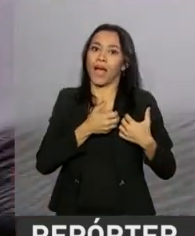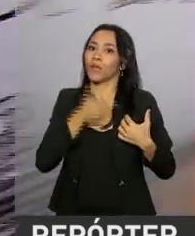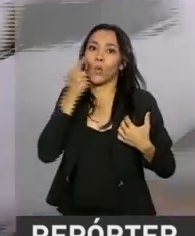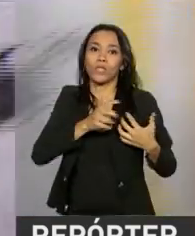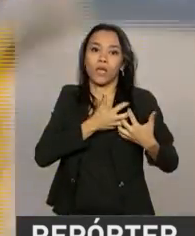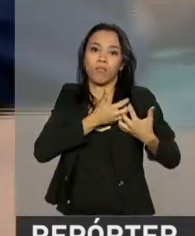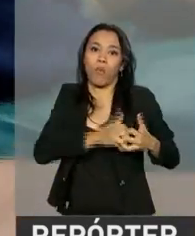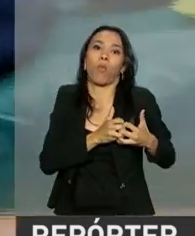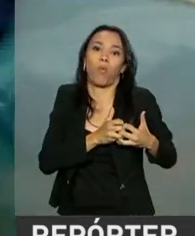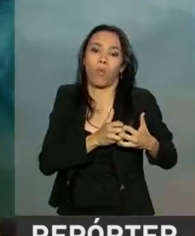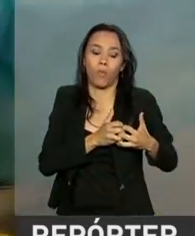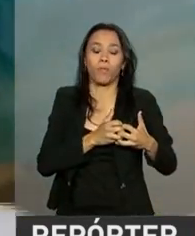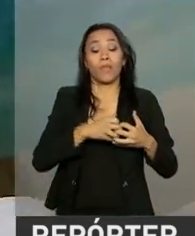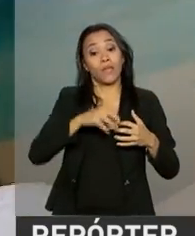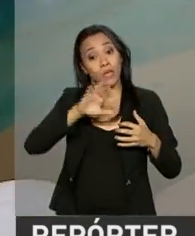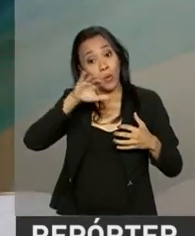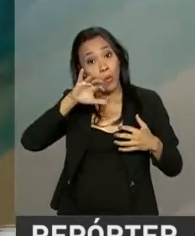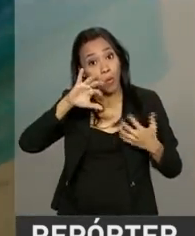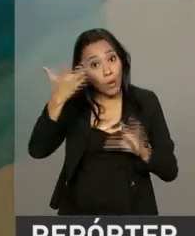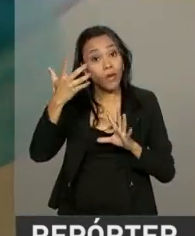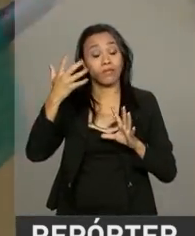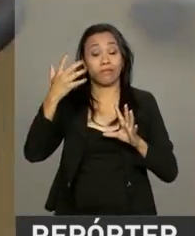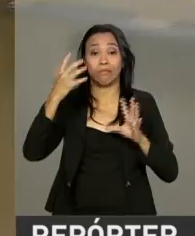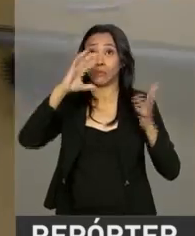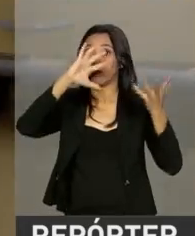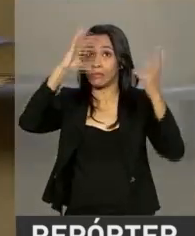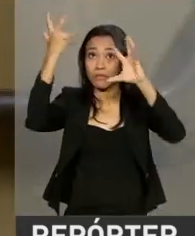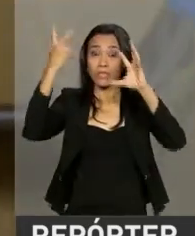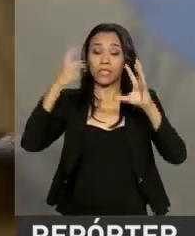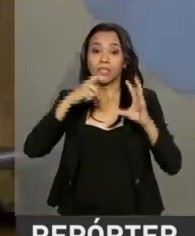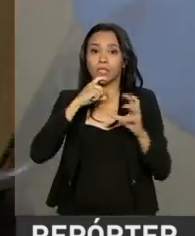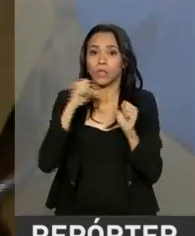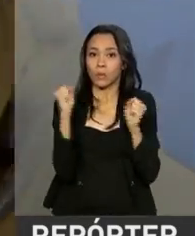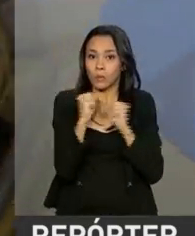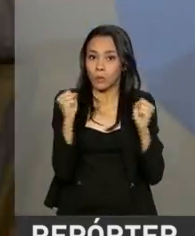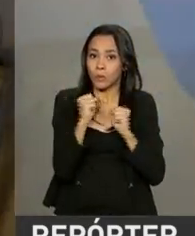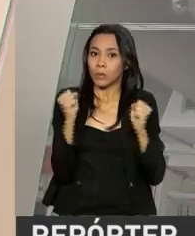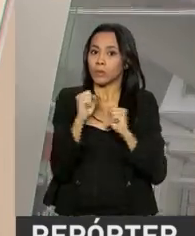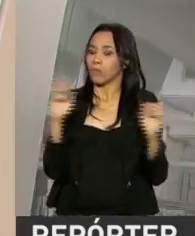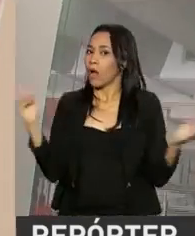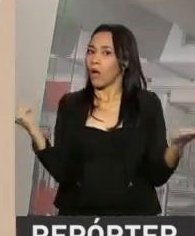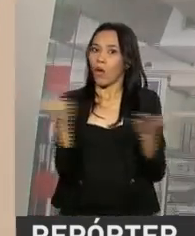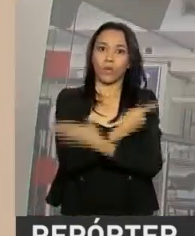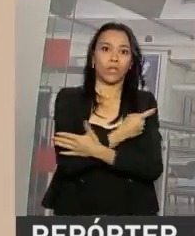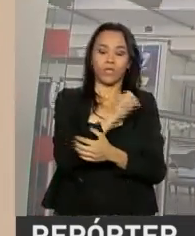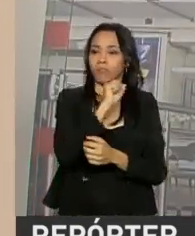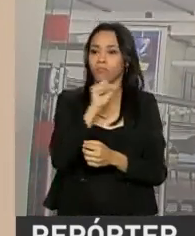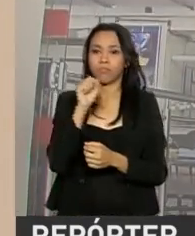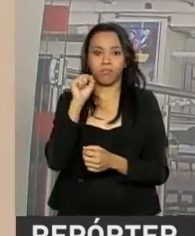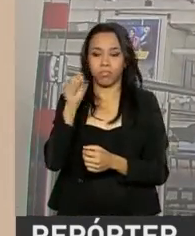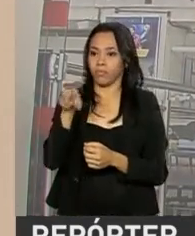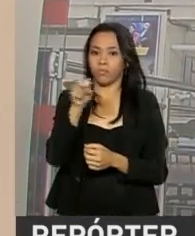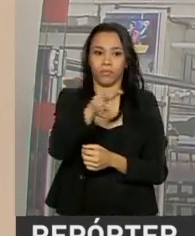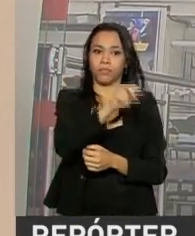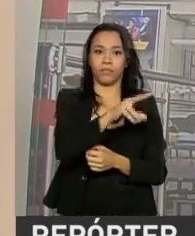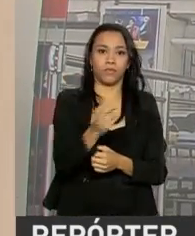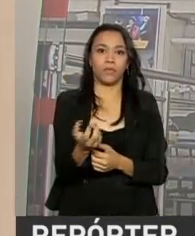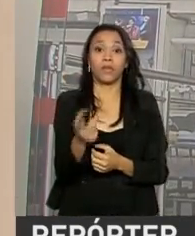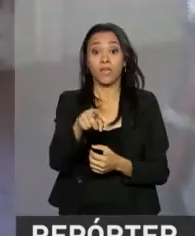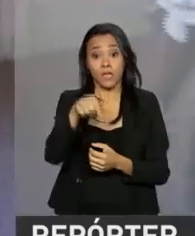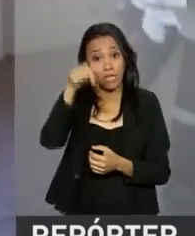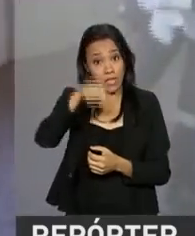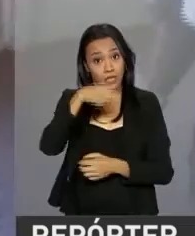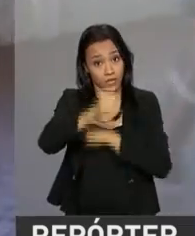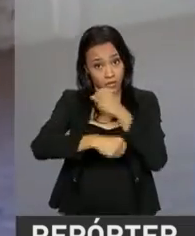com as temperaturas mais baixas o número de casos de um fato aumenta nesta estação do ano o sistema único de